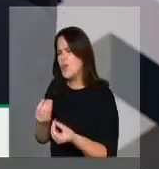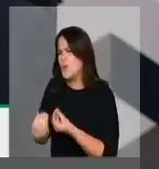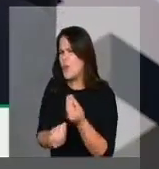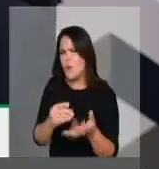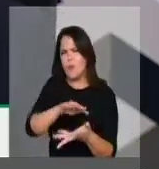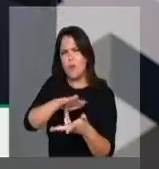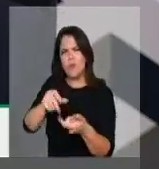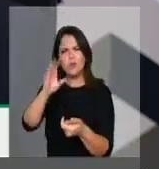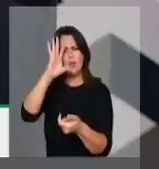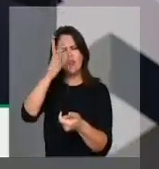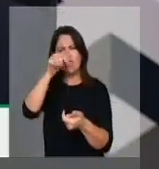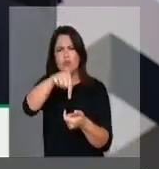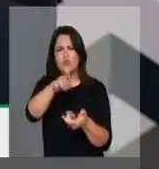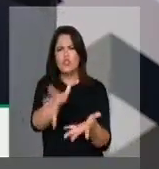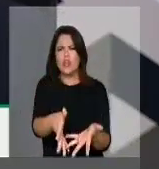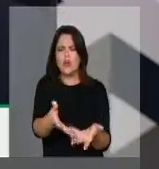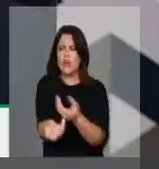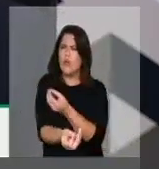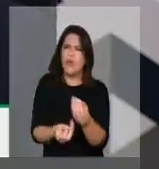mundo já resolveu isso?